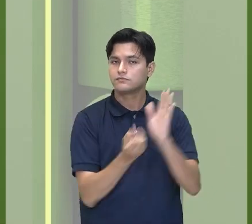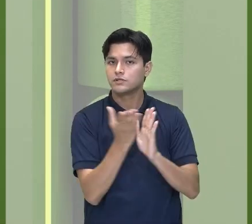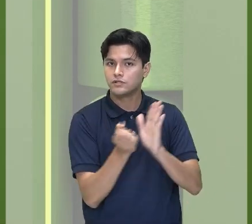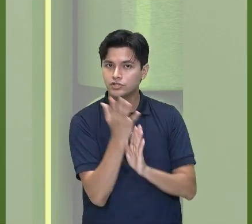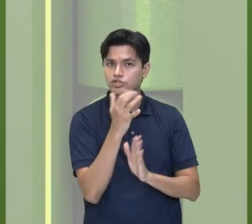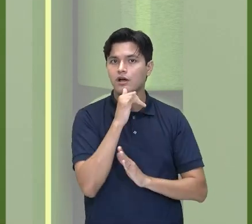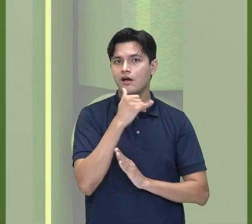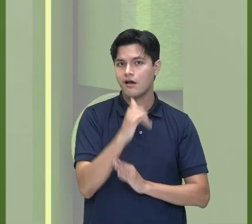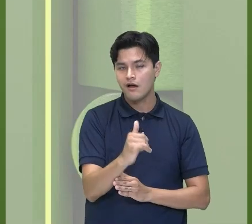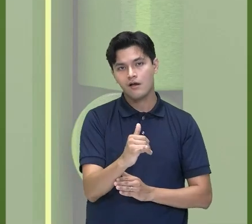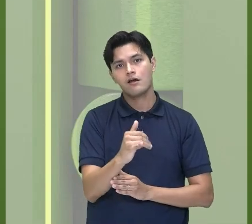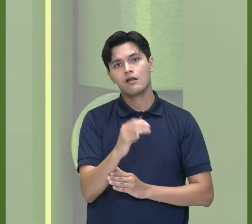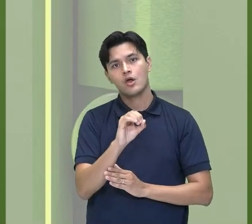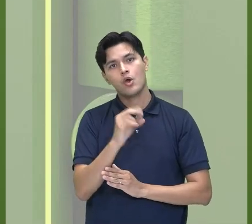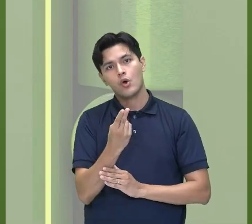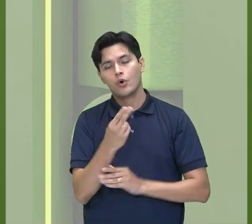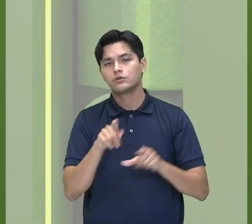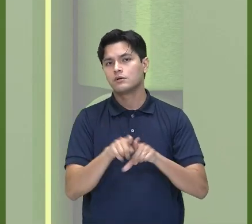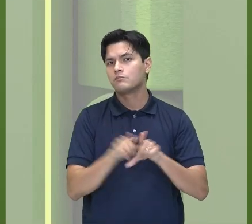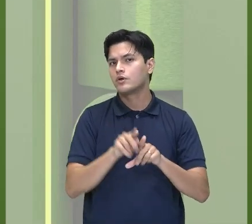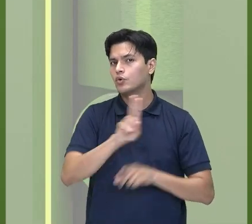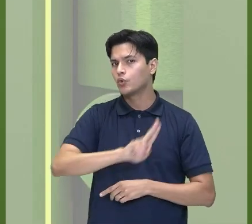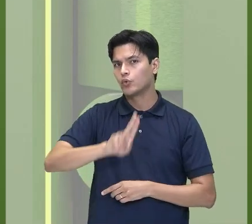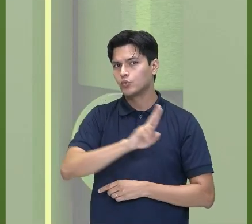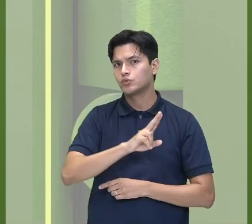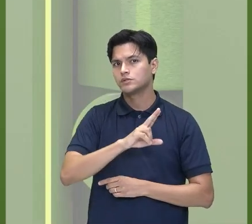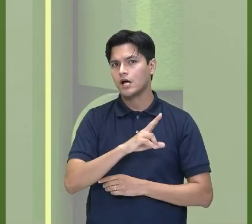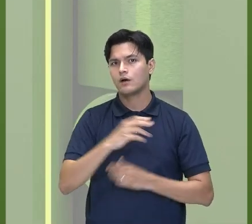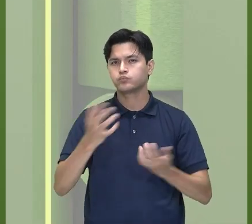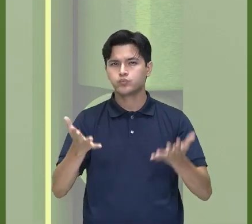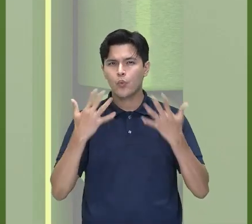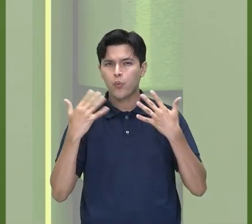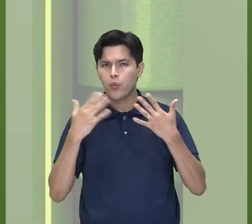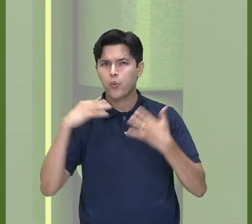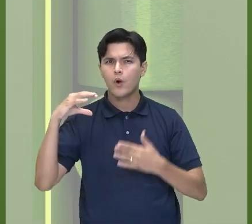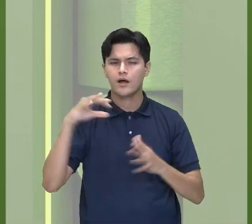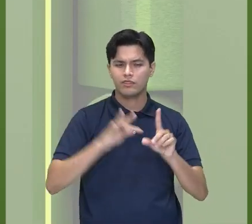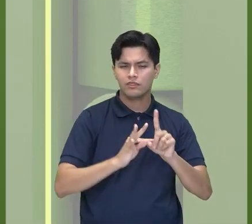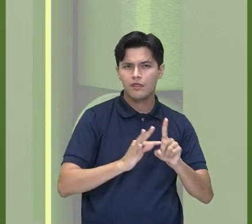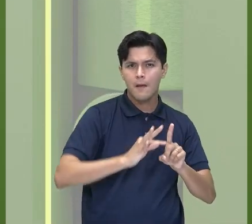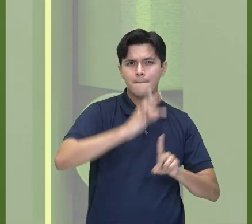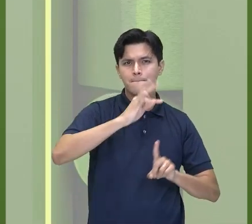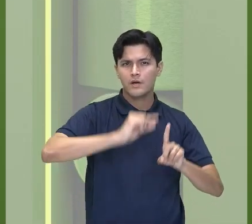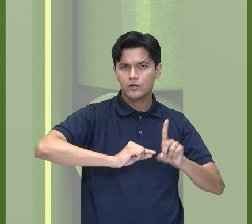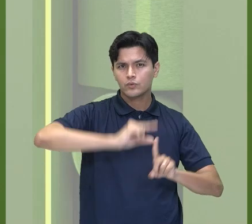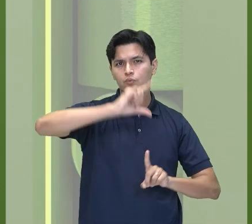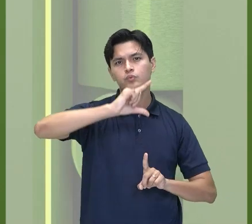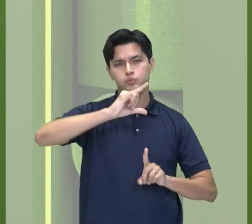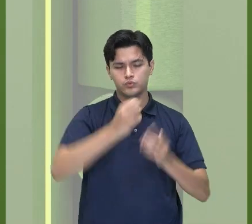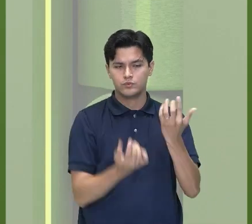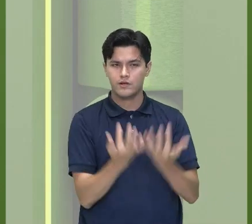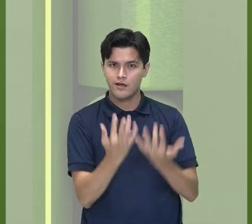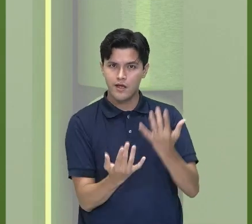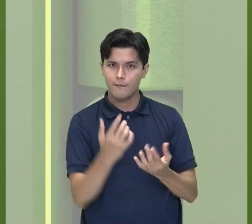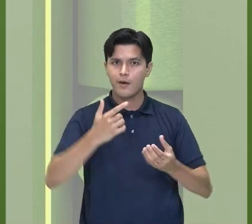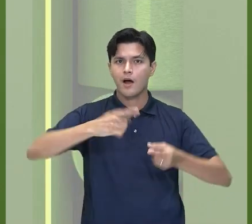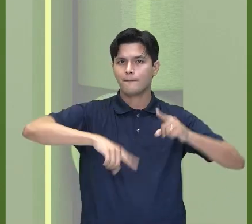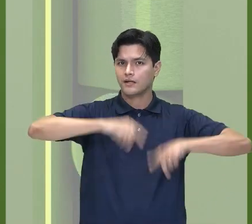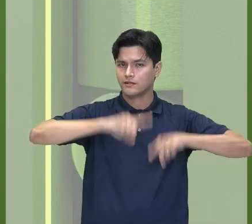ou simplesmente com o calor mesmo da queima desses combustíveis, tá? Então, o uso do carvão mineral geralmente são em